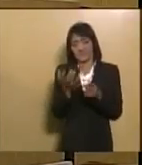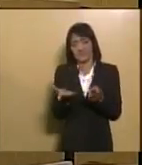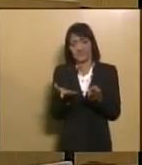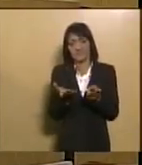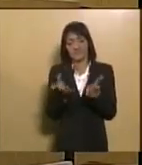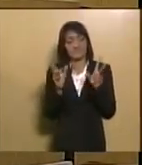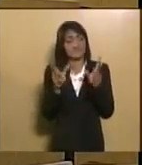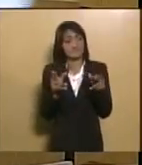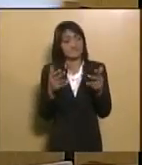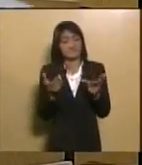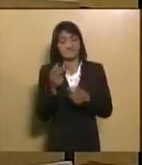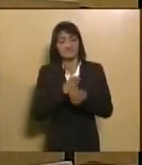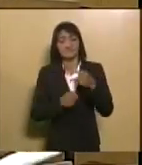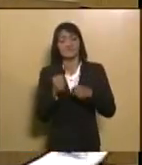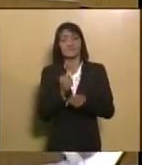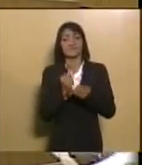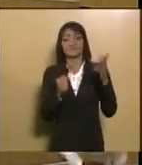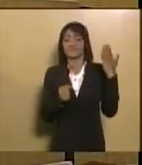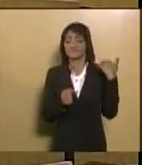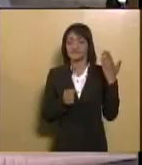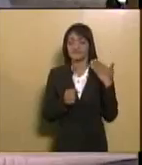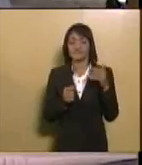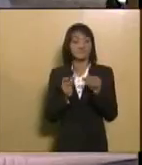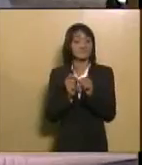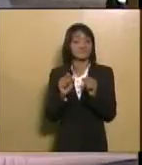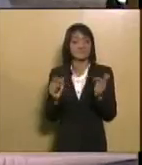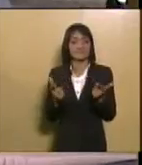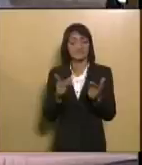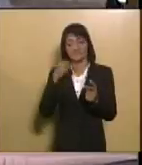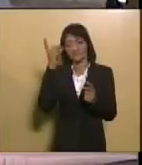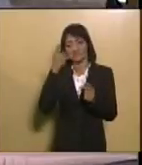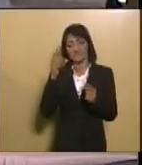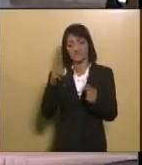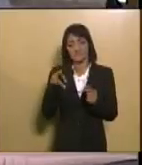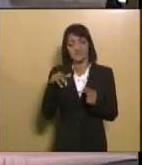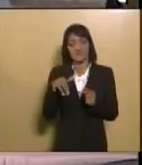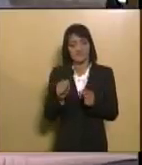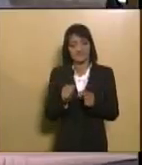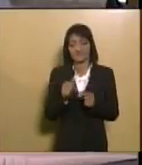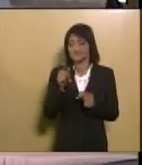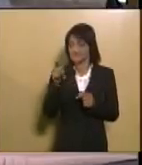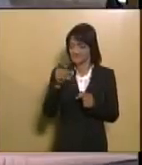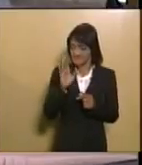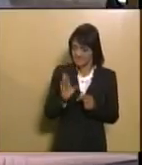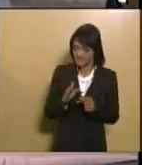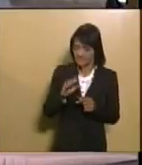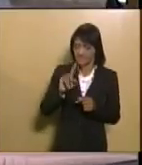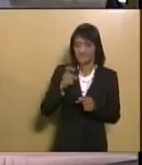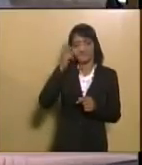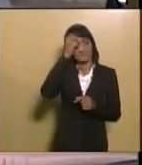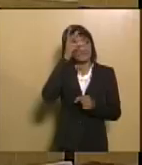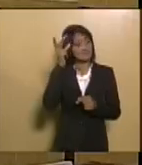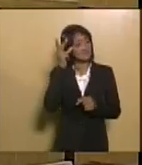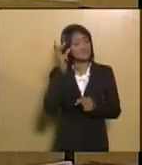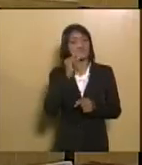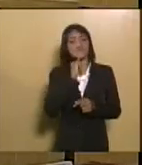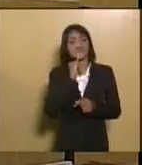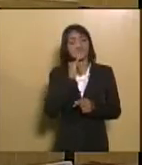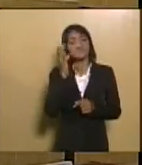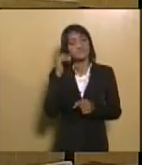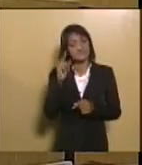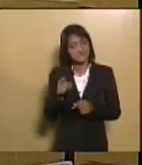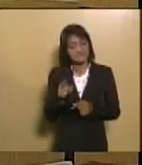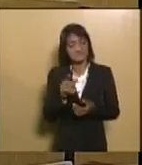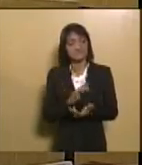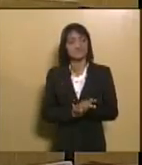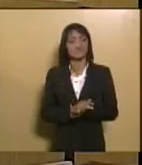a mesma receita do ano passado. Lógico, deputada Maria, a senhora foi prefeita de Itabaiana e sabe, todo gestor sabe,